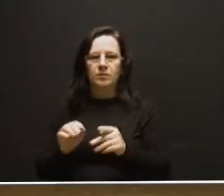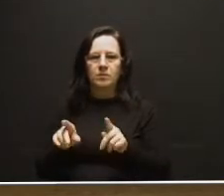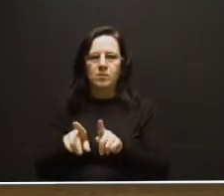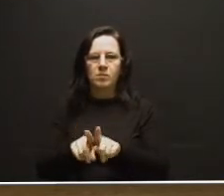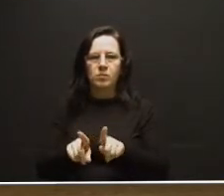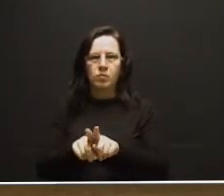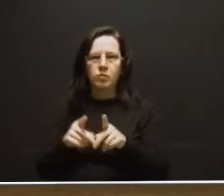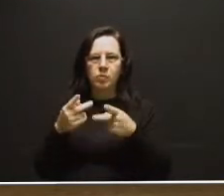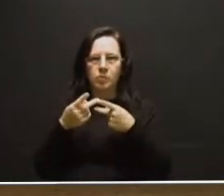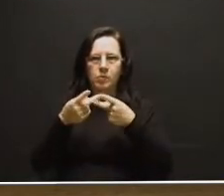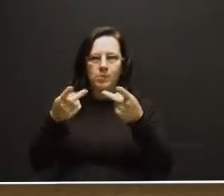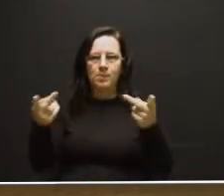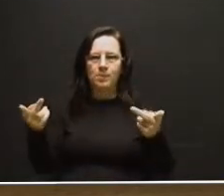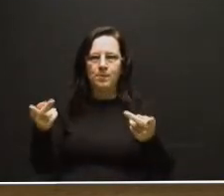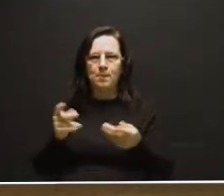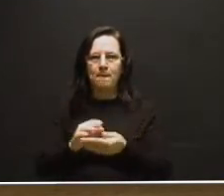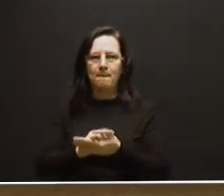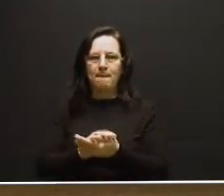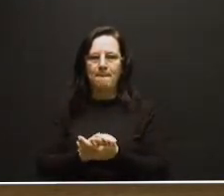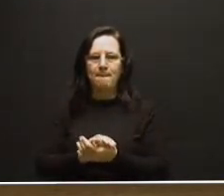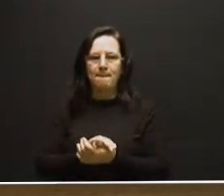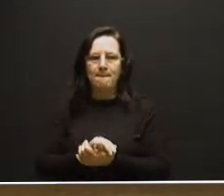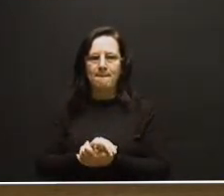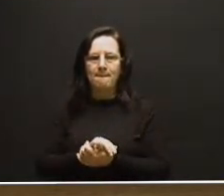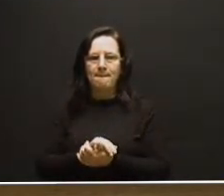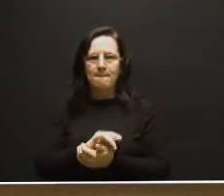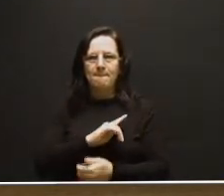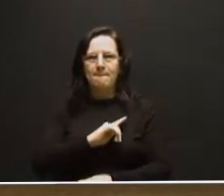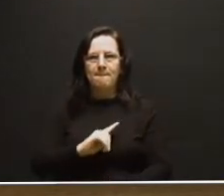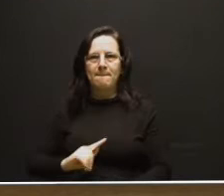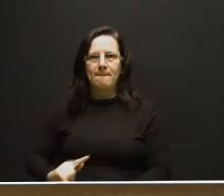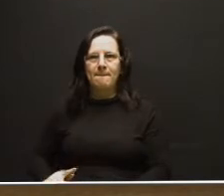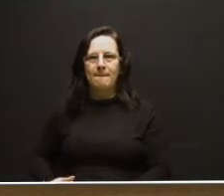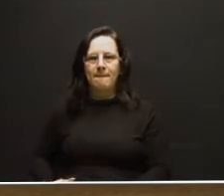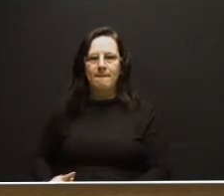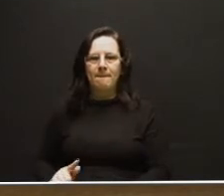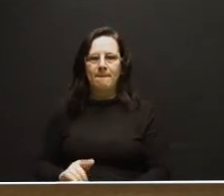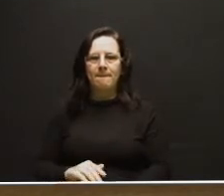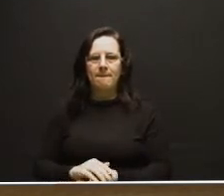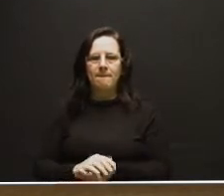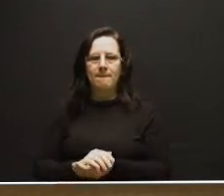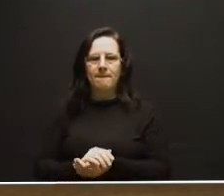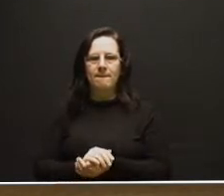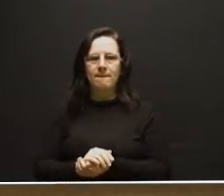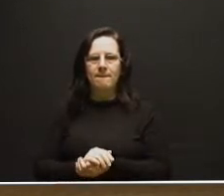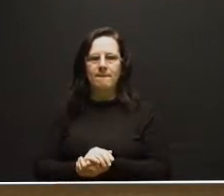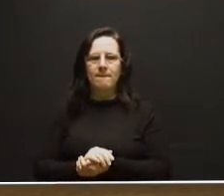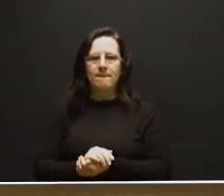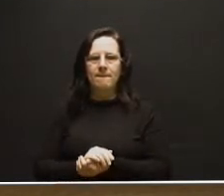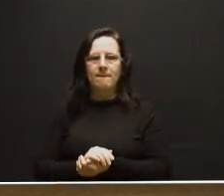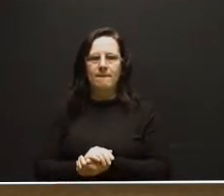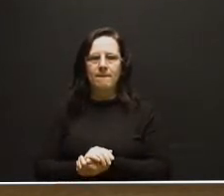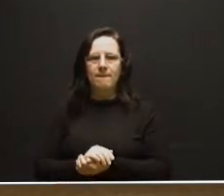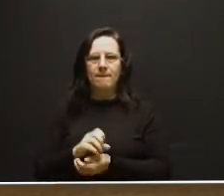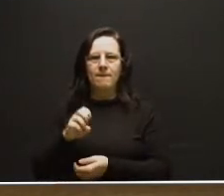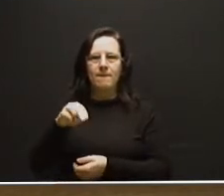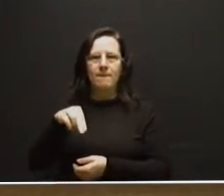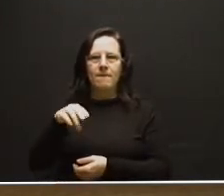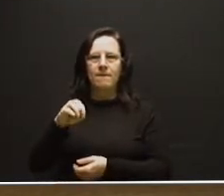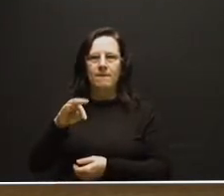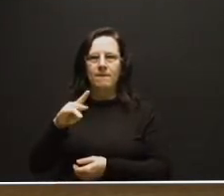seus vereadores ea o governo municipal através da transparência colocou a nota oficial